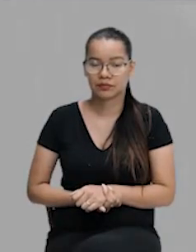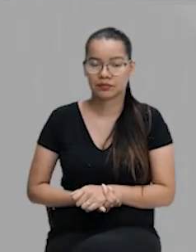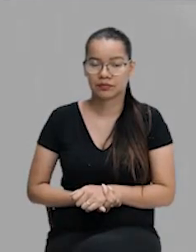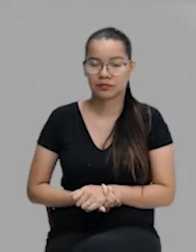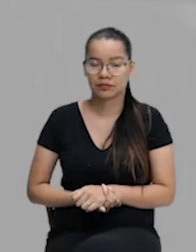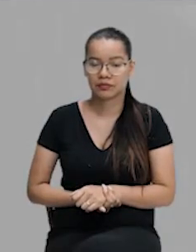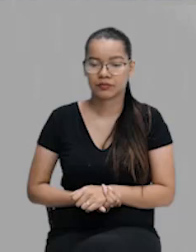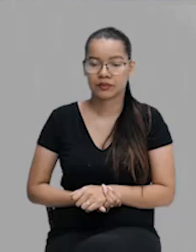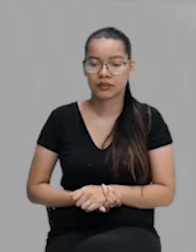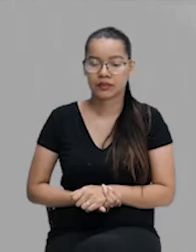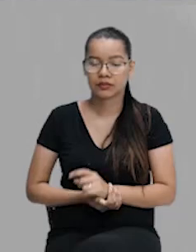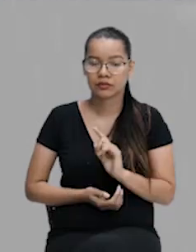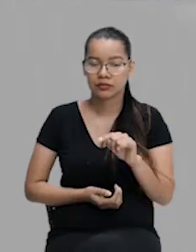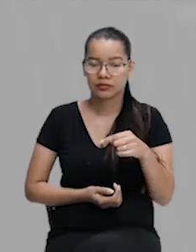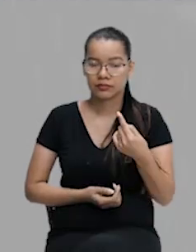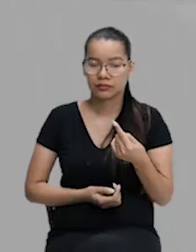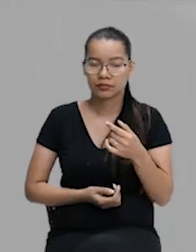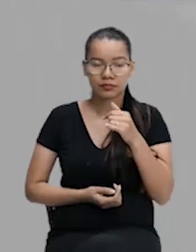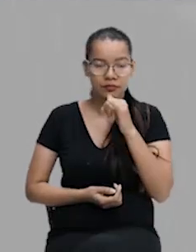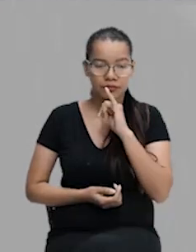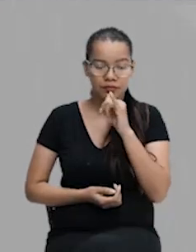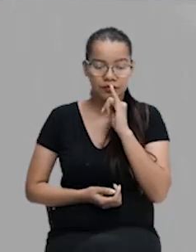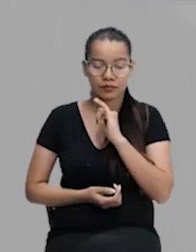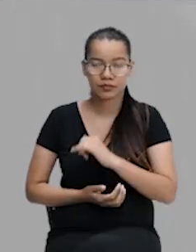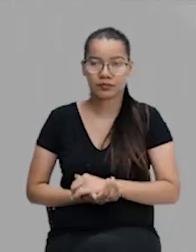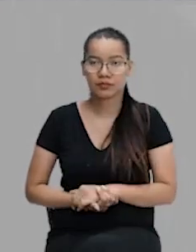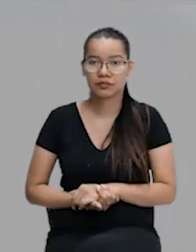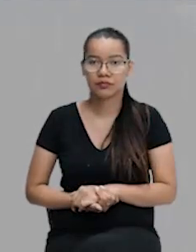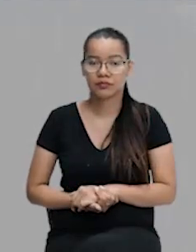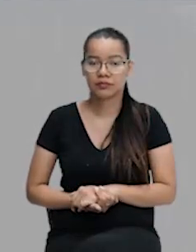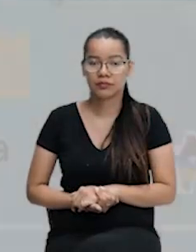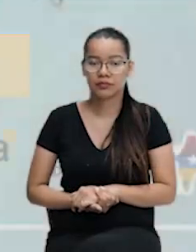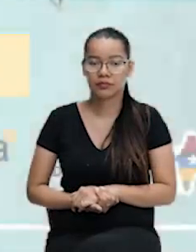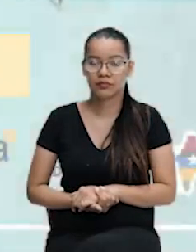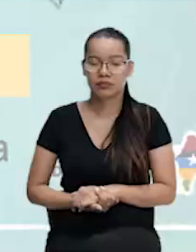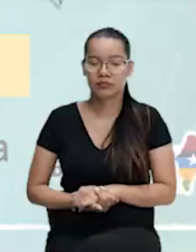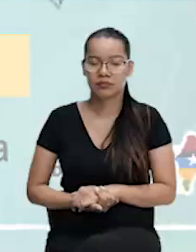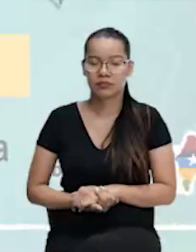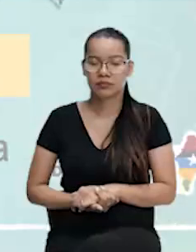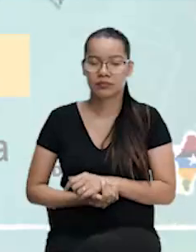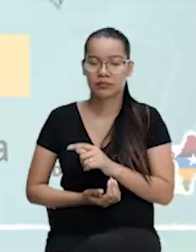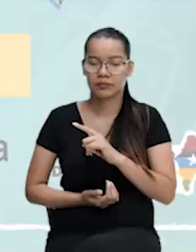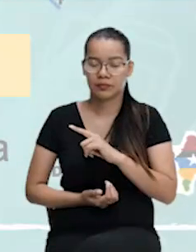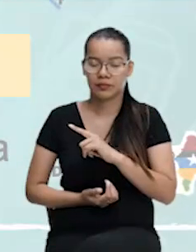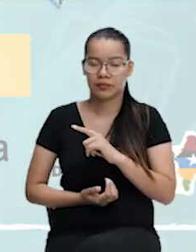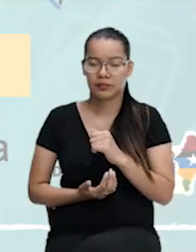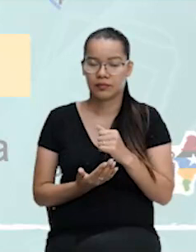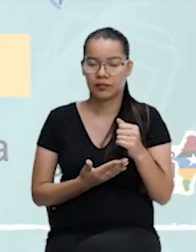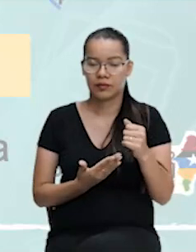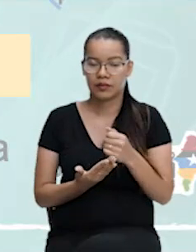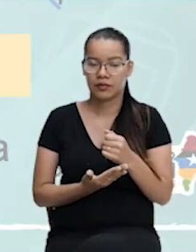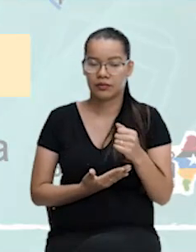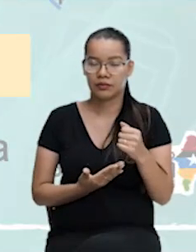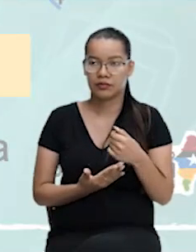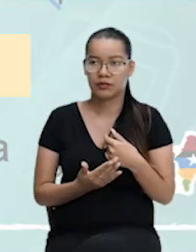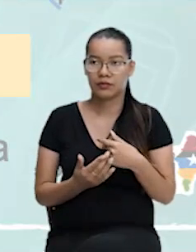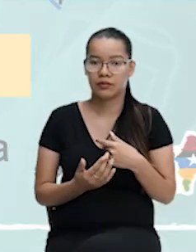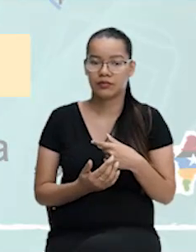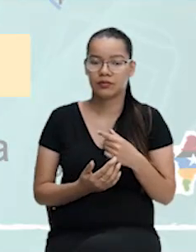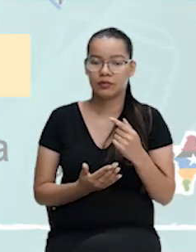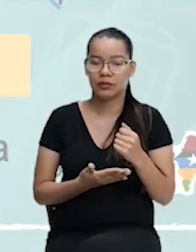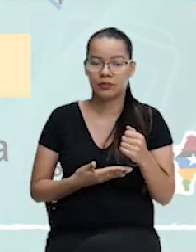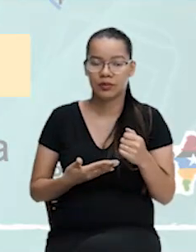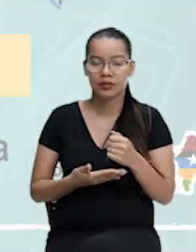Uma outra situação, um outro exemplo. Olha aqui, turminha. Eu tenho aqui uma base, só que ela é uma base